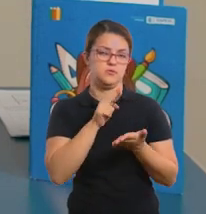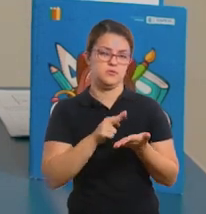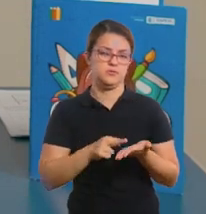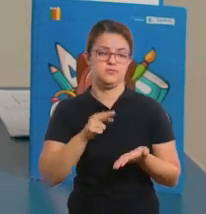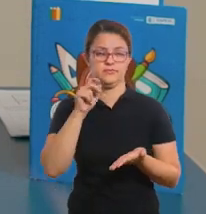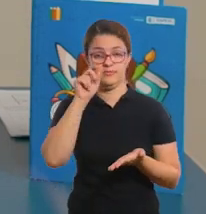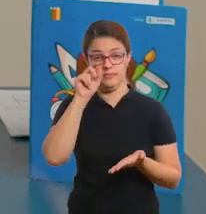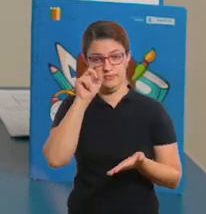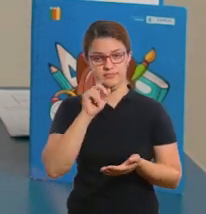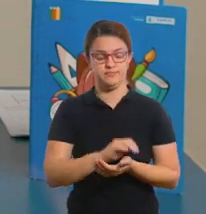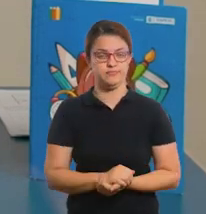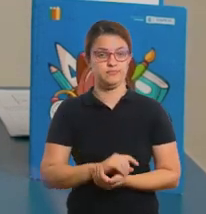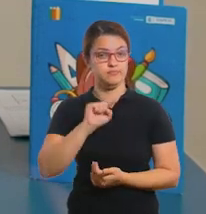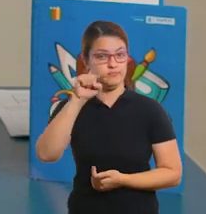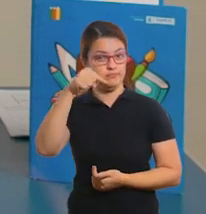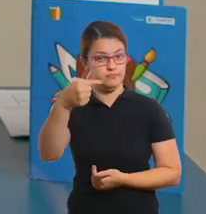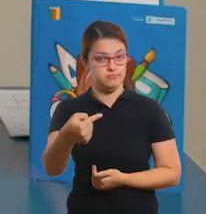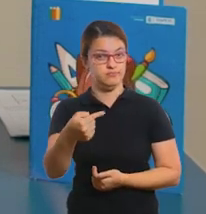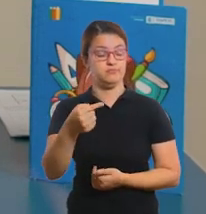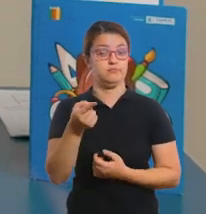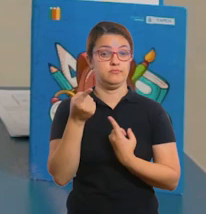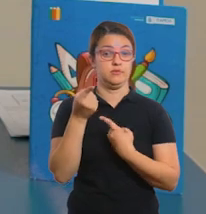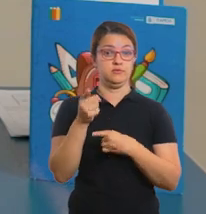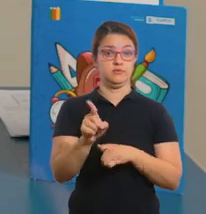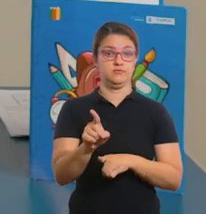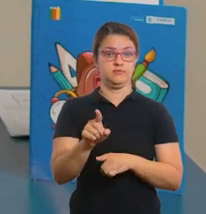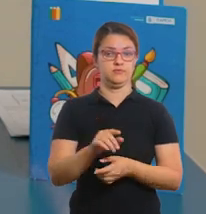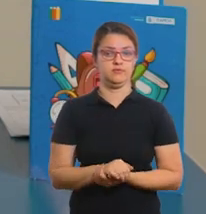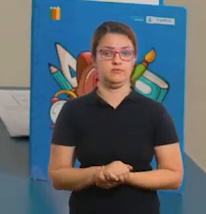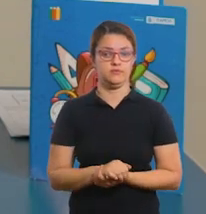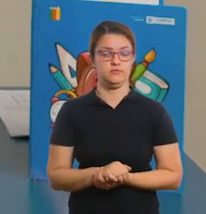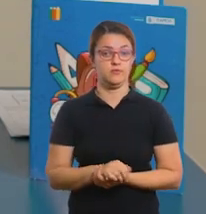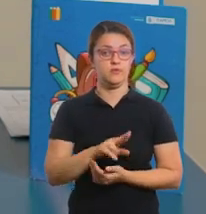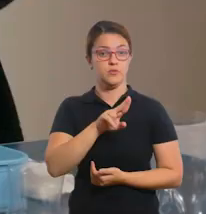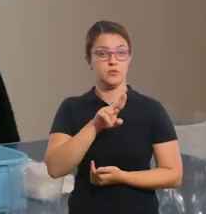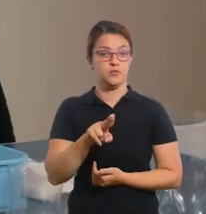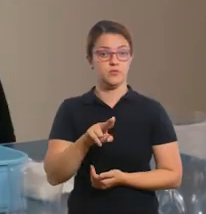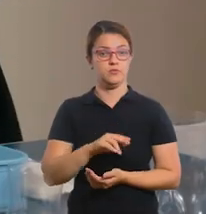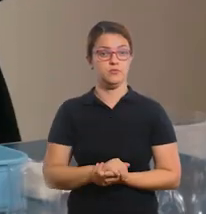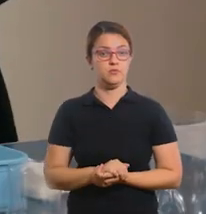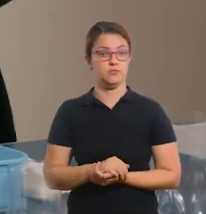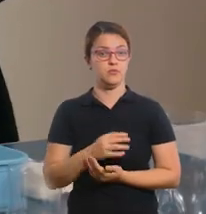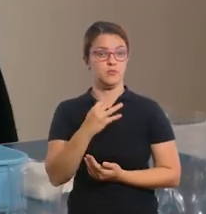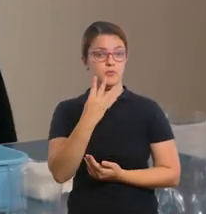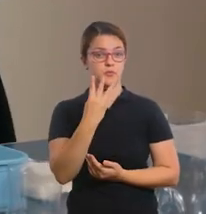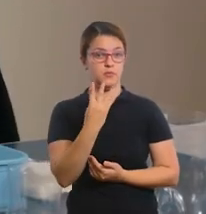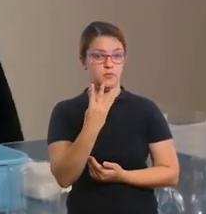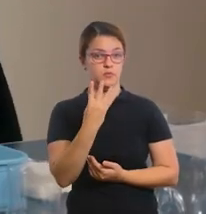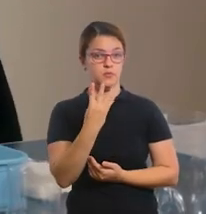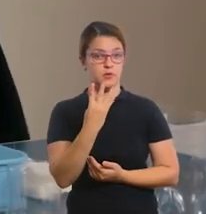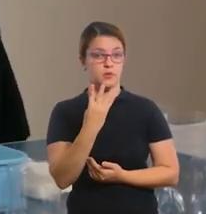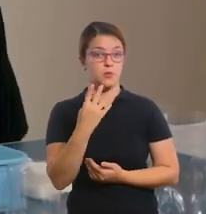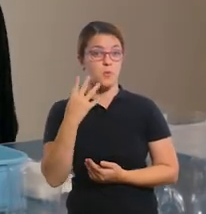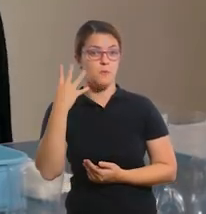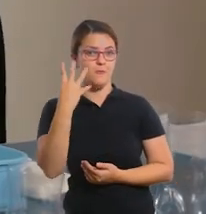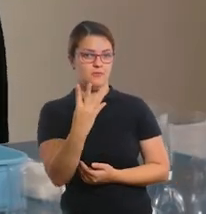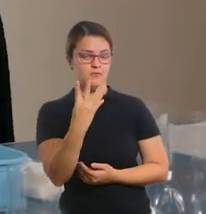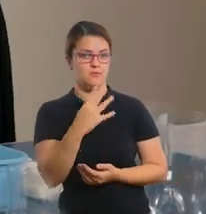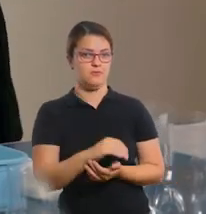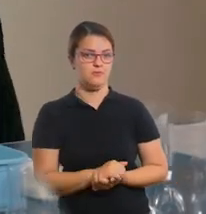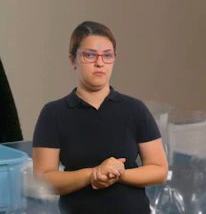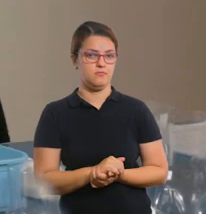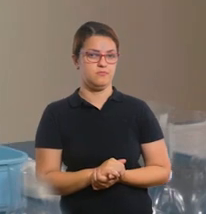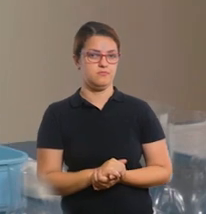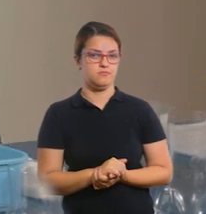certo? A próxima é um desafio. O nome do desafio é desafio dos